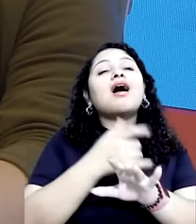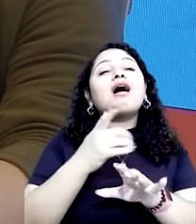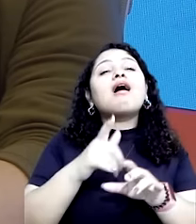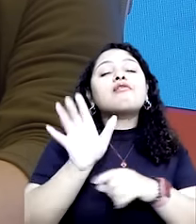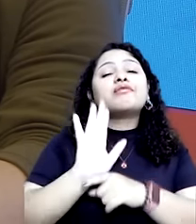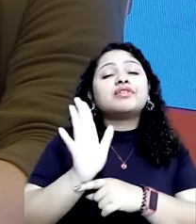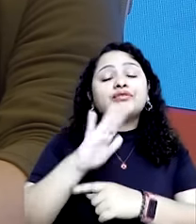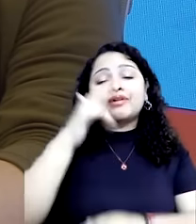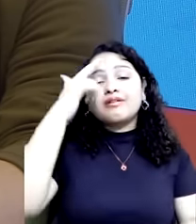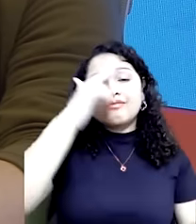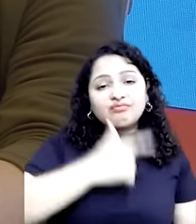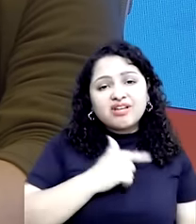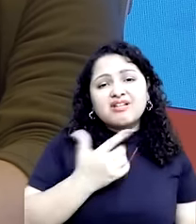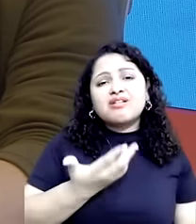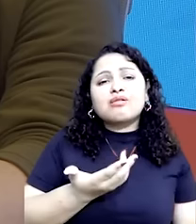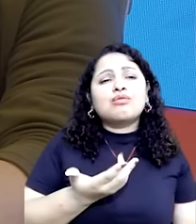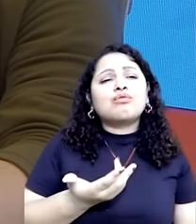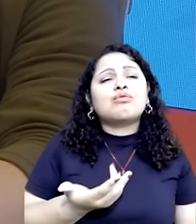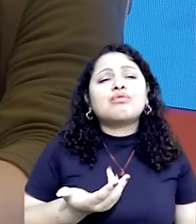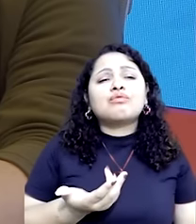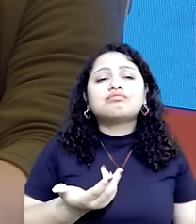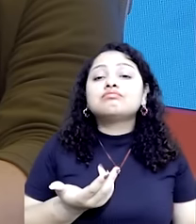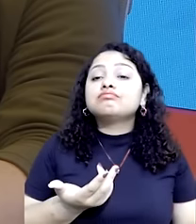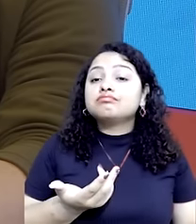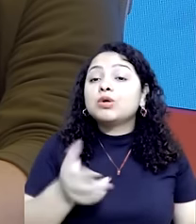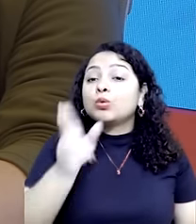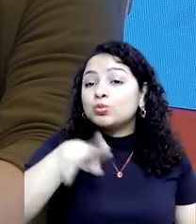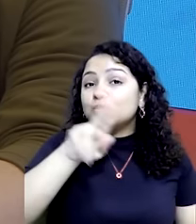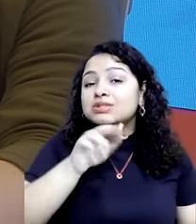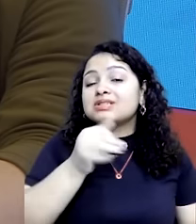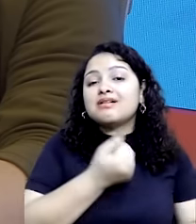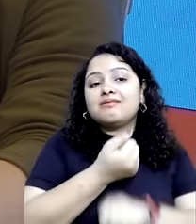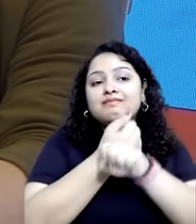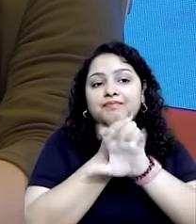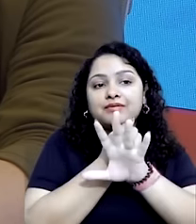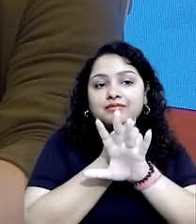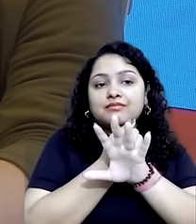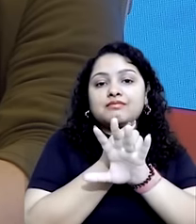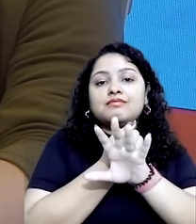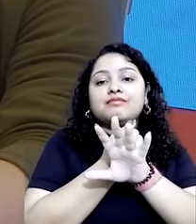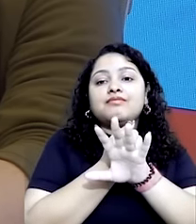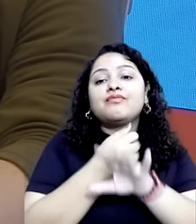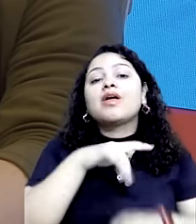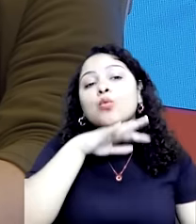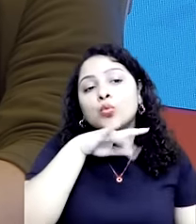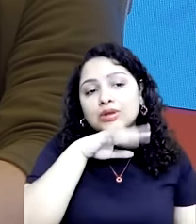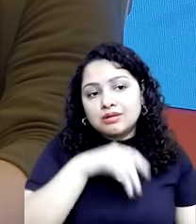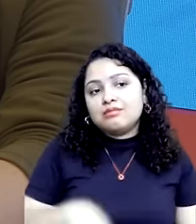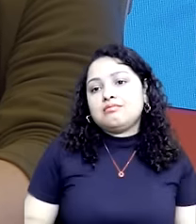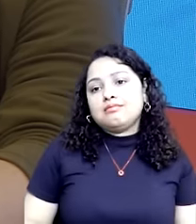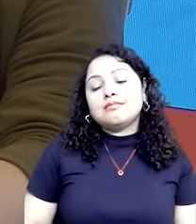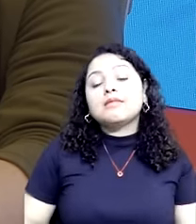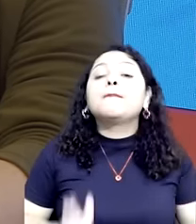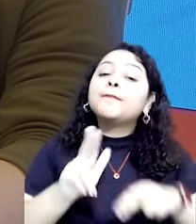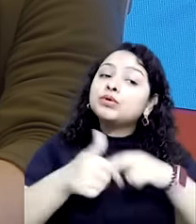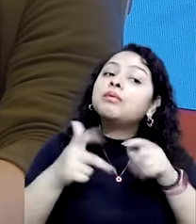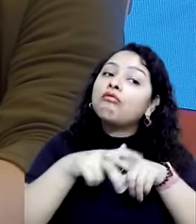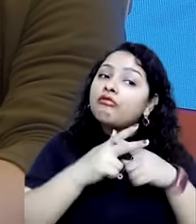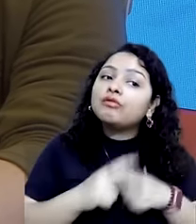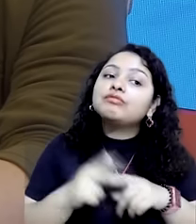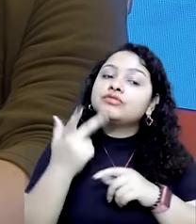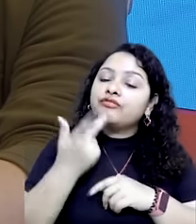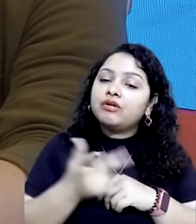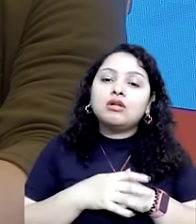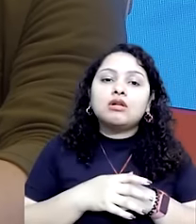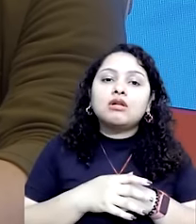imagem às vezes fica aquele negócio lá iluminado então usar Flash perde a qualidade então é é uma uma configuração que você fala assim